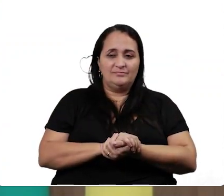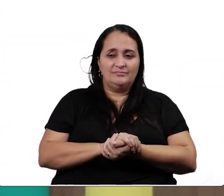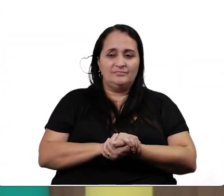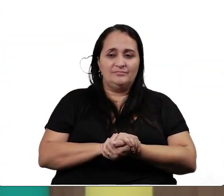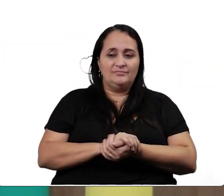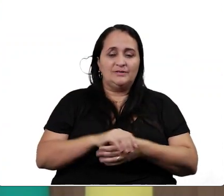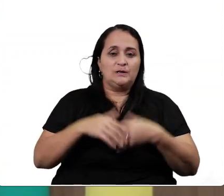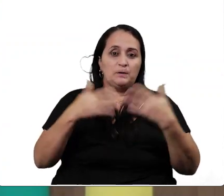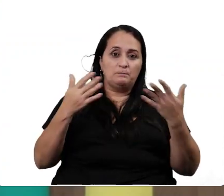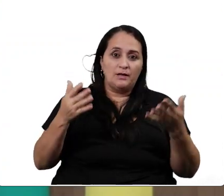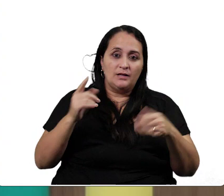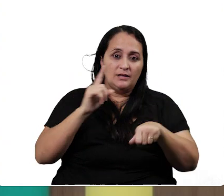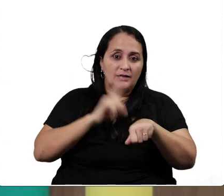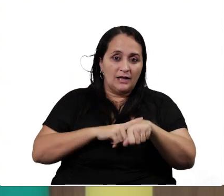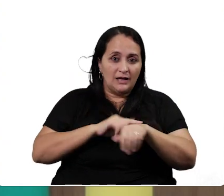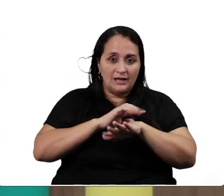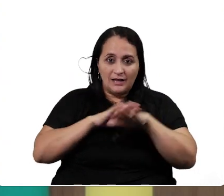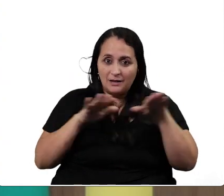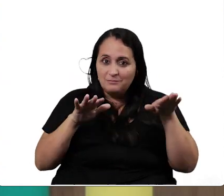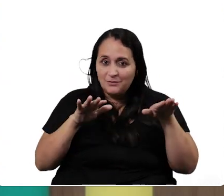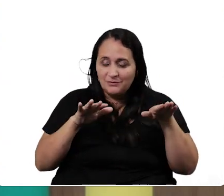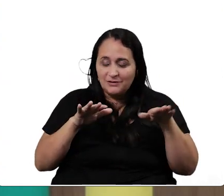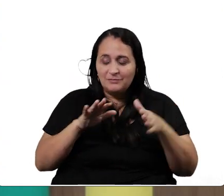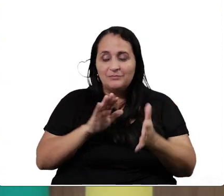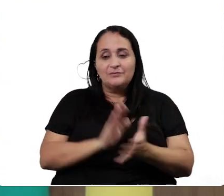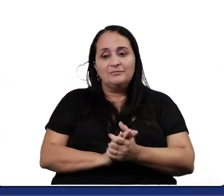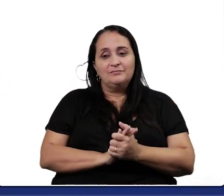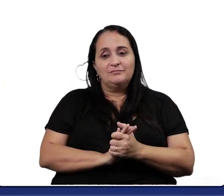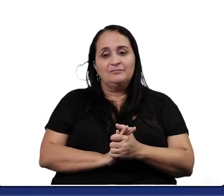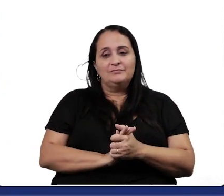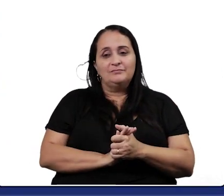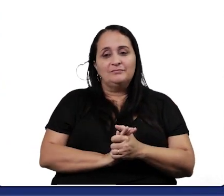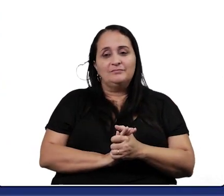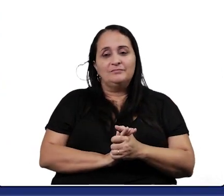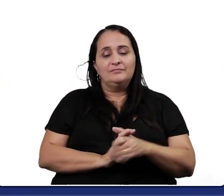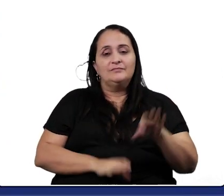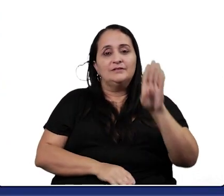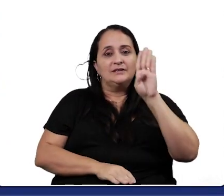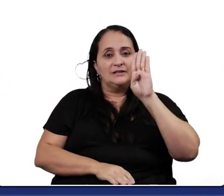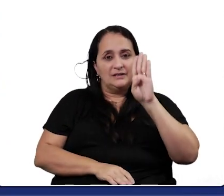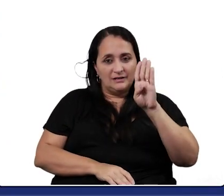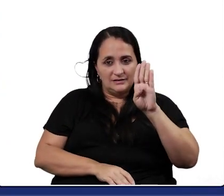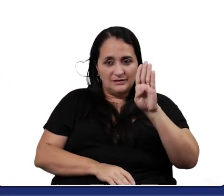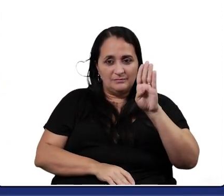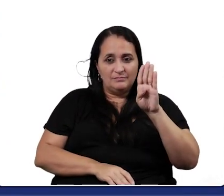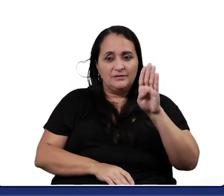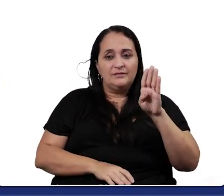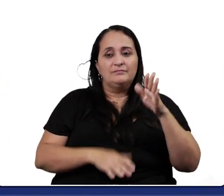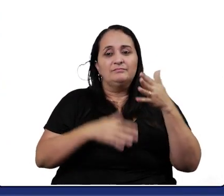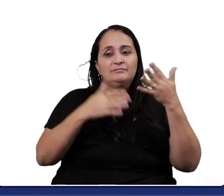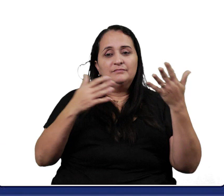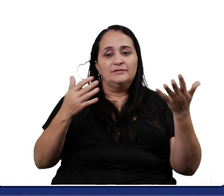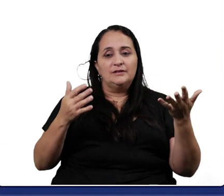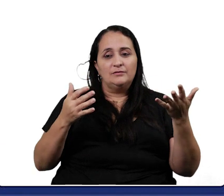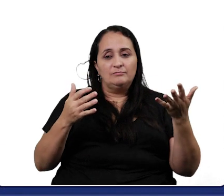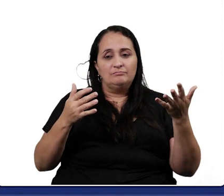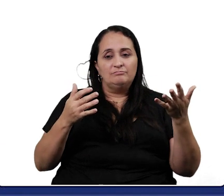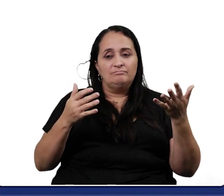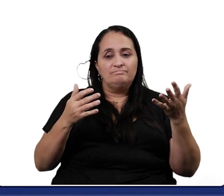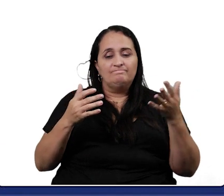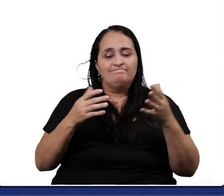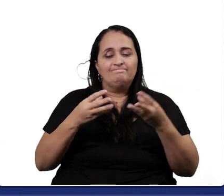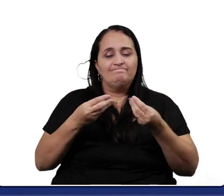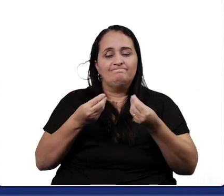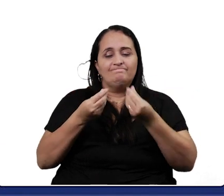Acabou o tempo. Vamos ver a resposta? Letra B, né, gente? Não tinha, essa questão